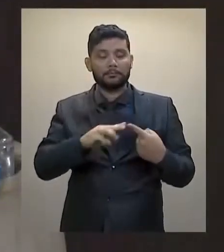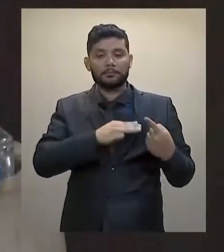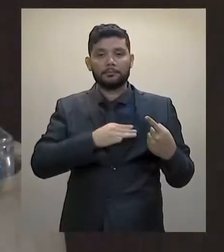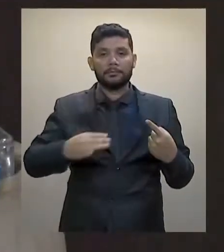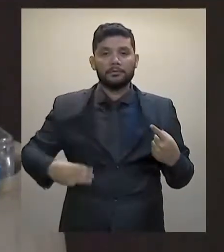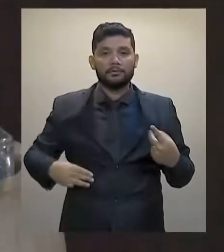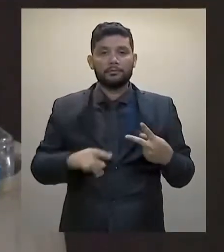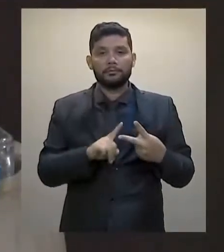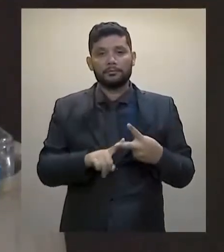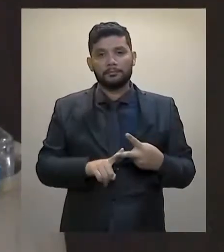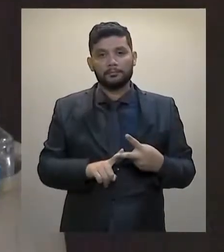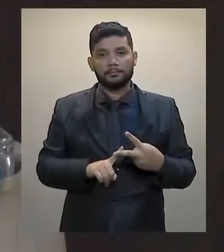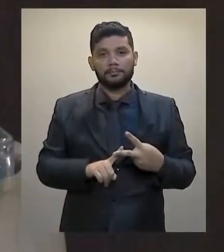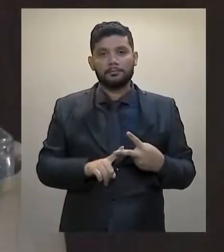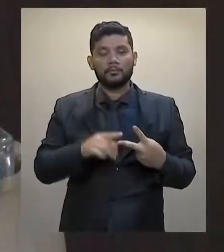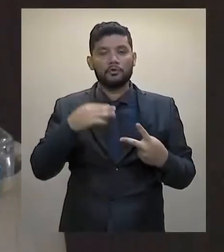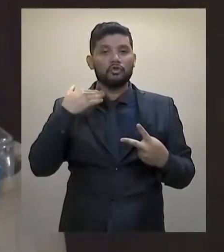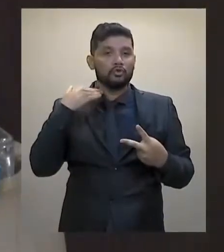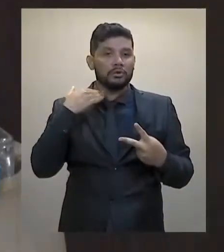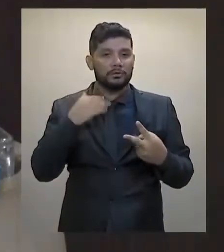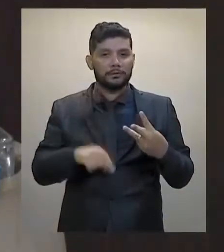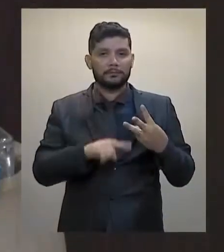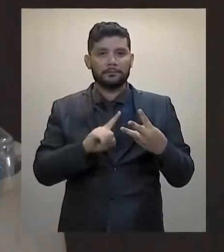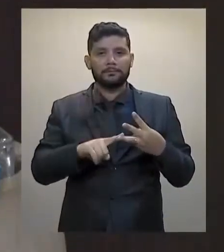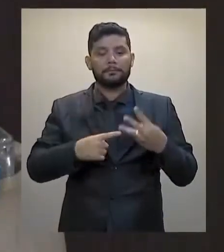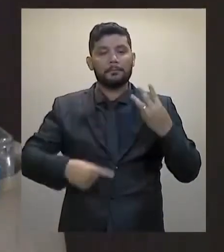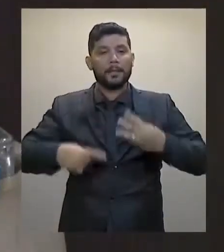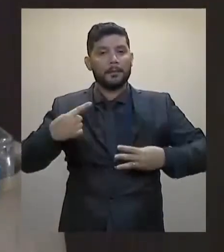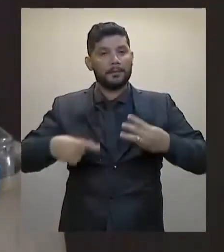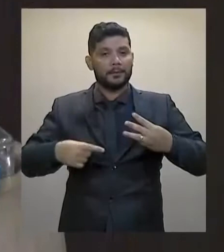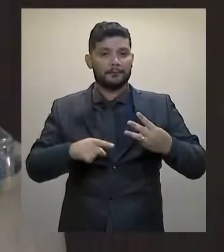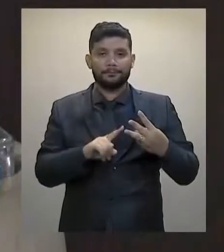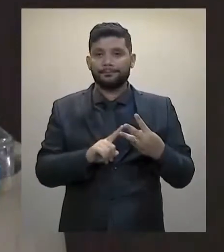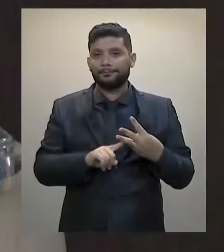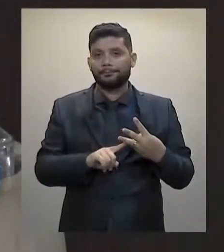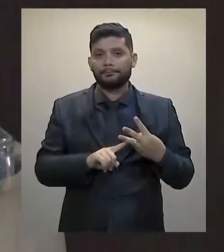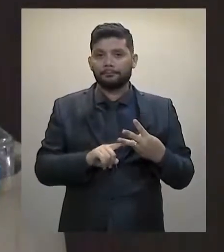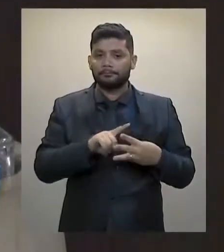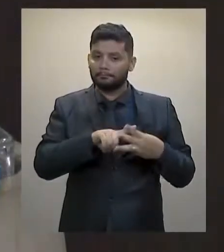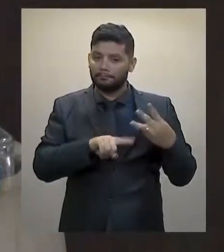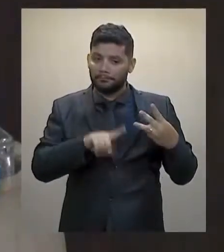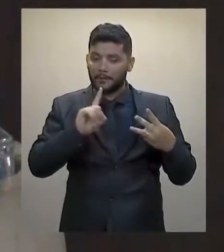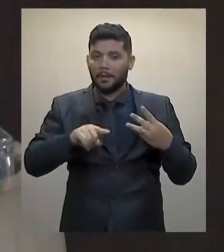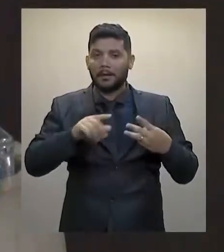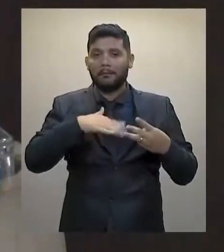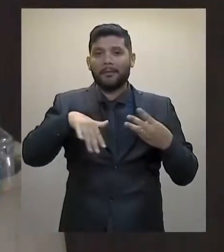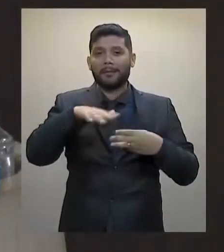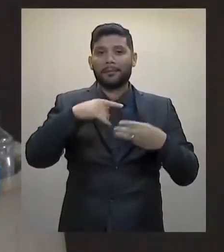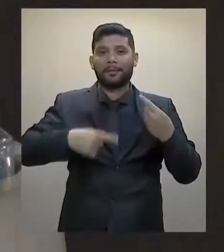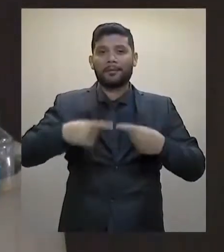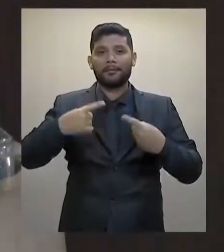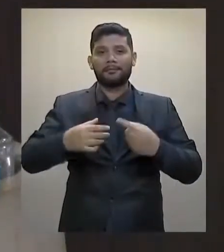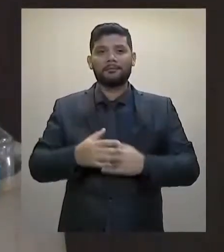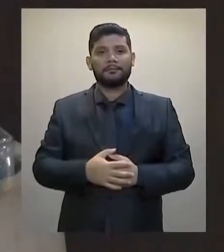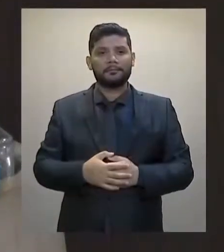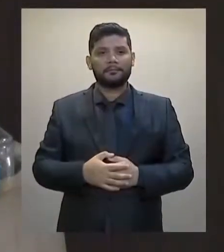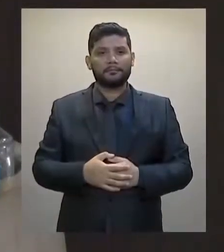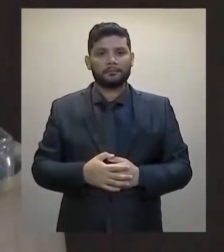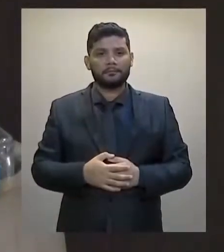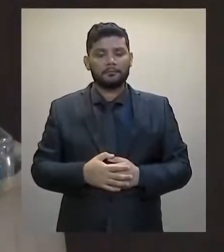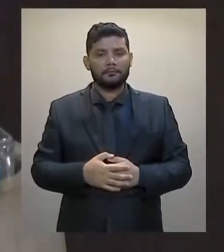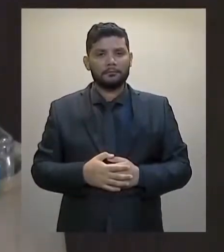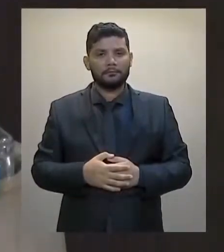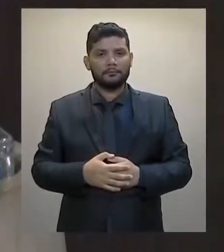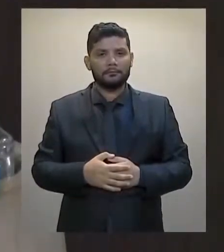Estado, os juízes, os parlamentares. Esses são agentes políticos. Vamos lembrar as nossas lições básicas de